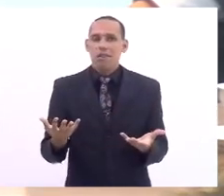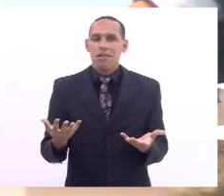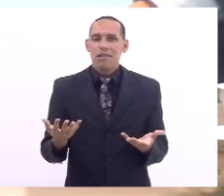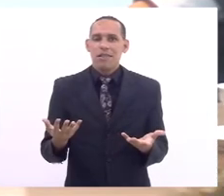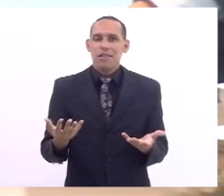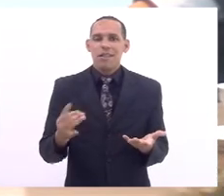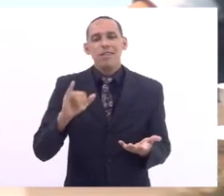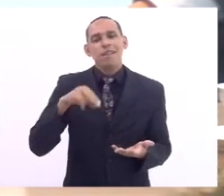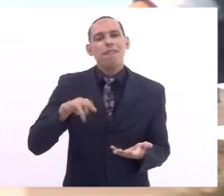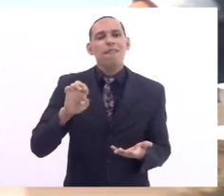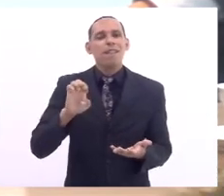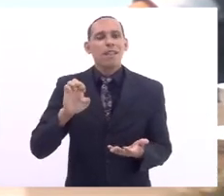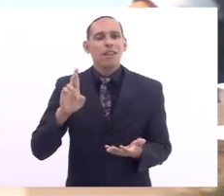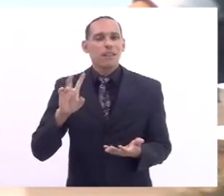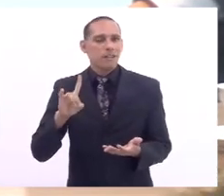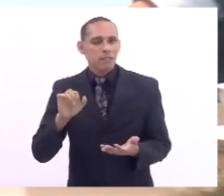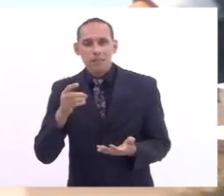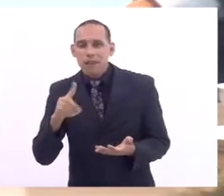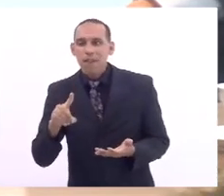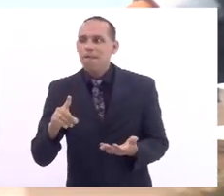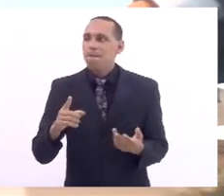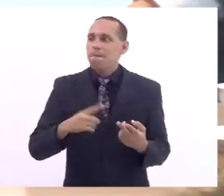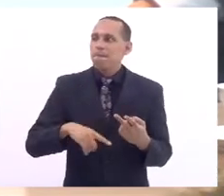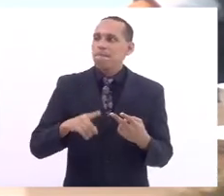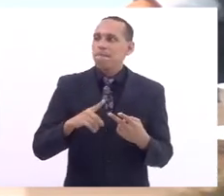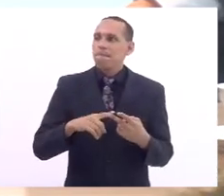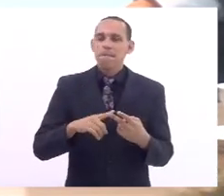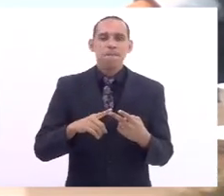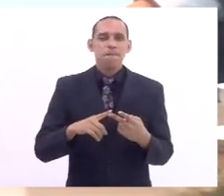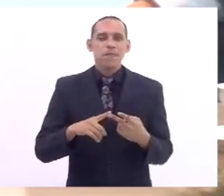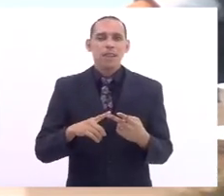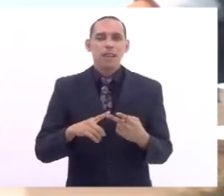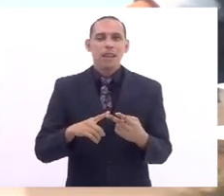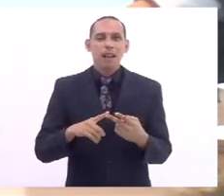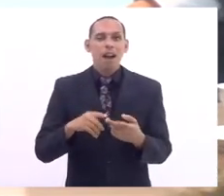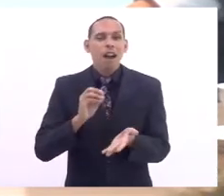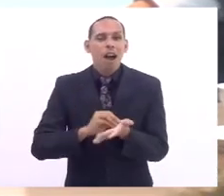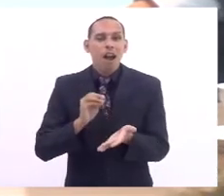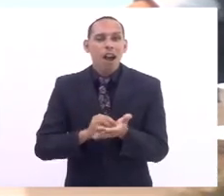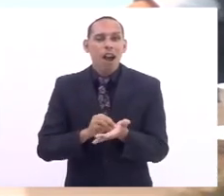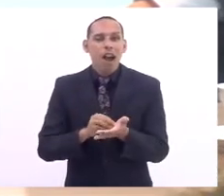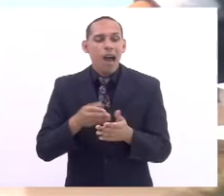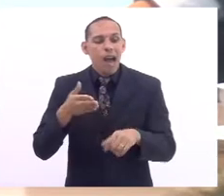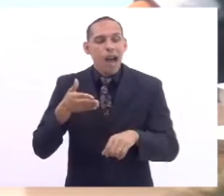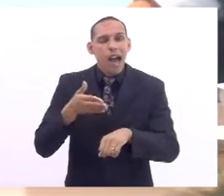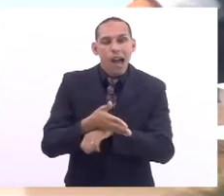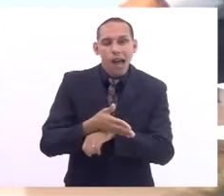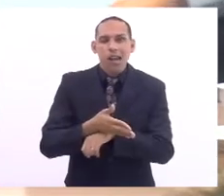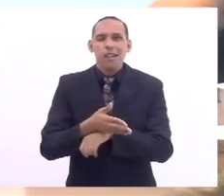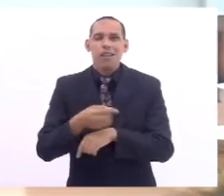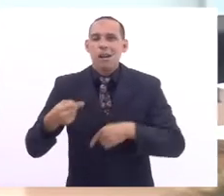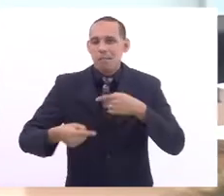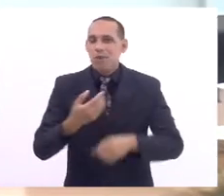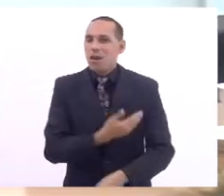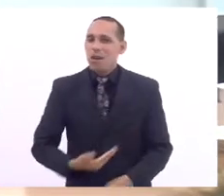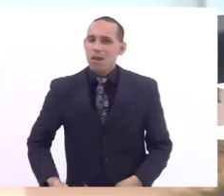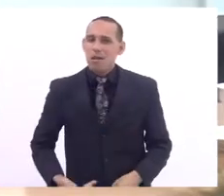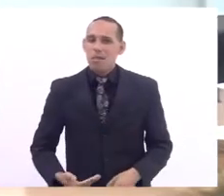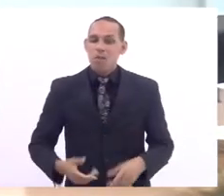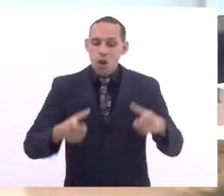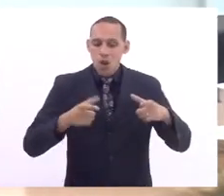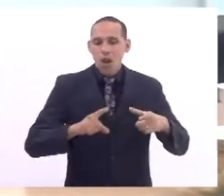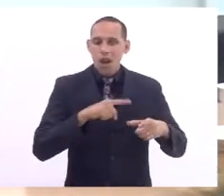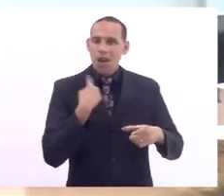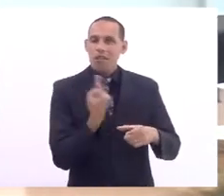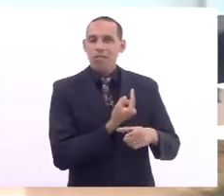interdição de toda a o hino a falta de acesso de políticas públicas para território como Nossa então